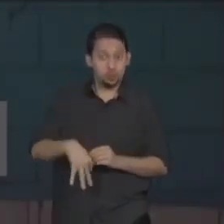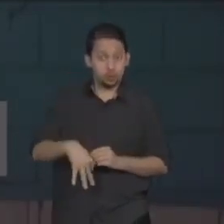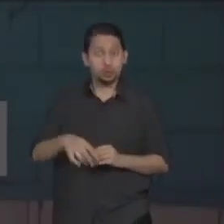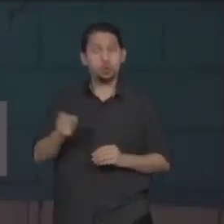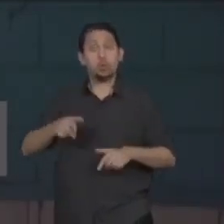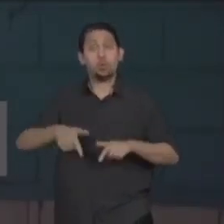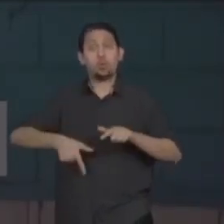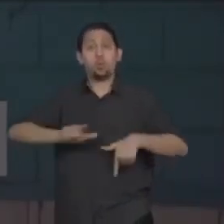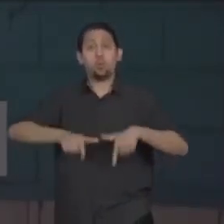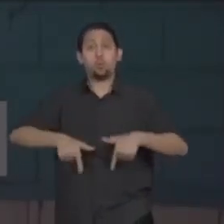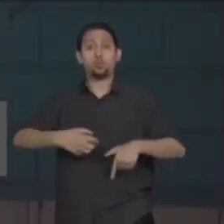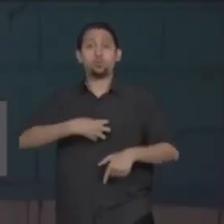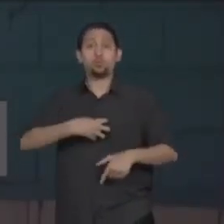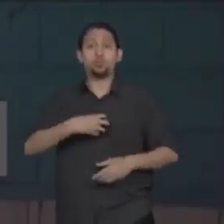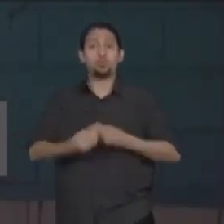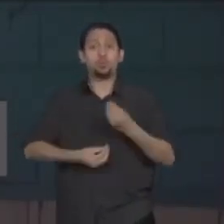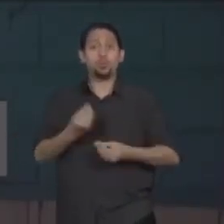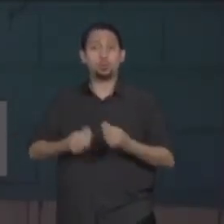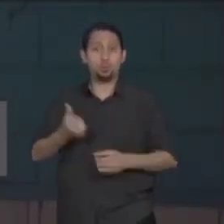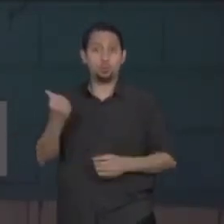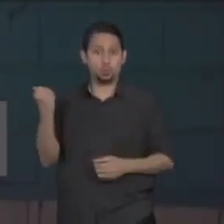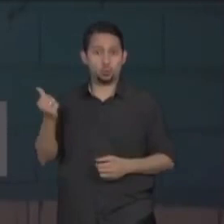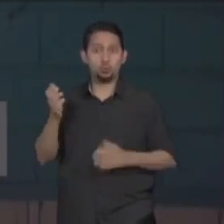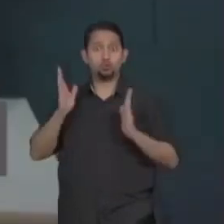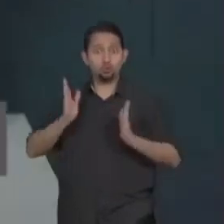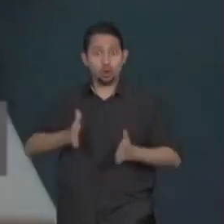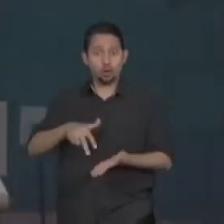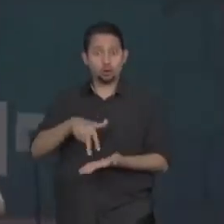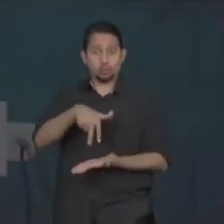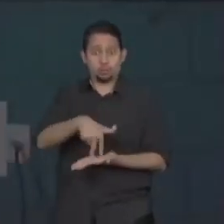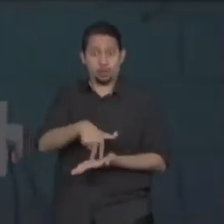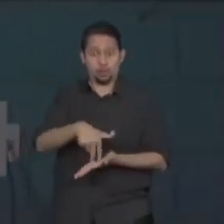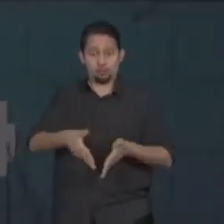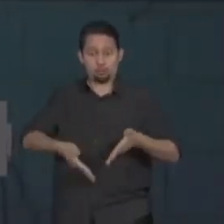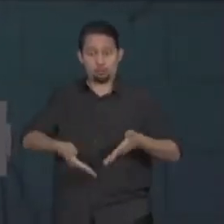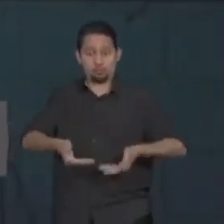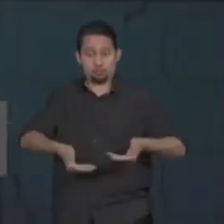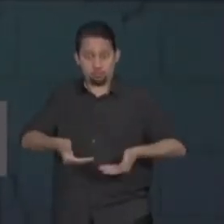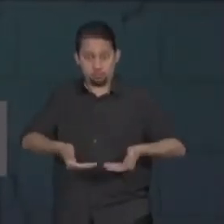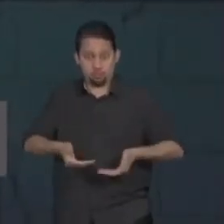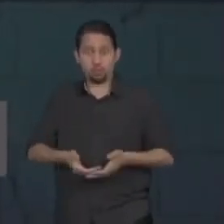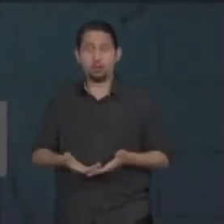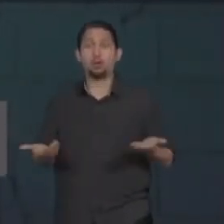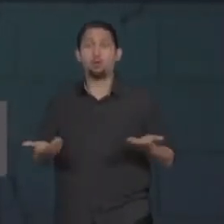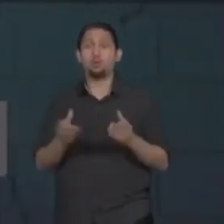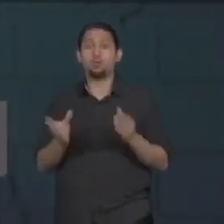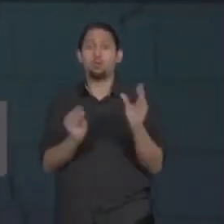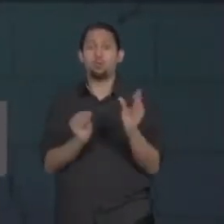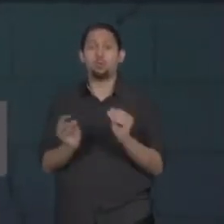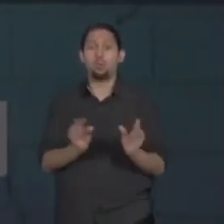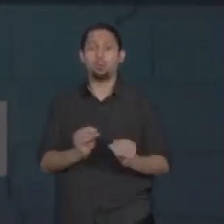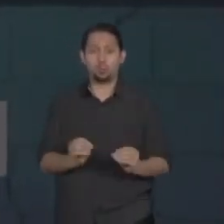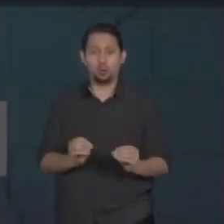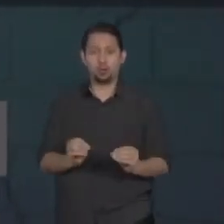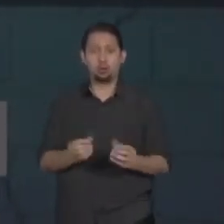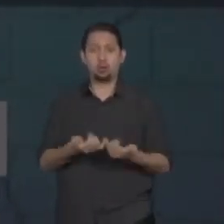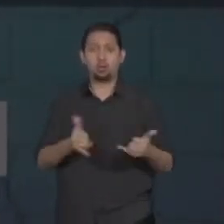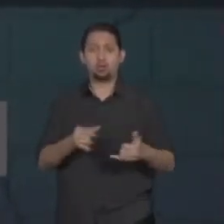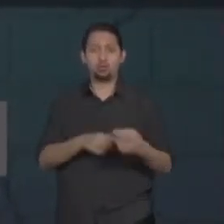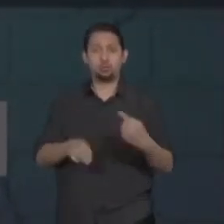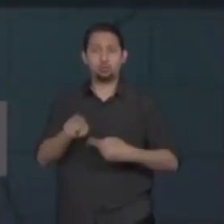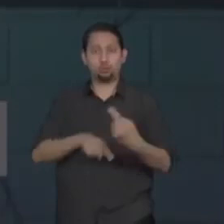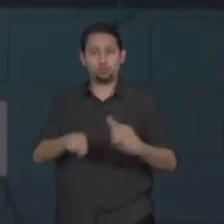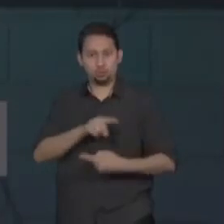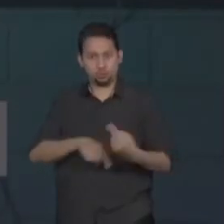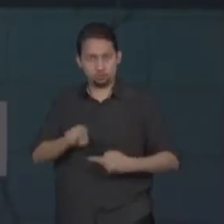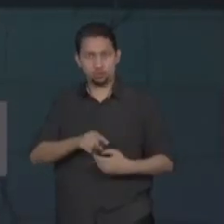dessa forma. Ele já está parando em pé. Agora nós vamos para a montagem do circuito elétrico, que